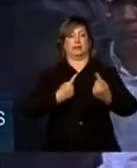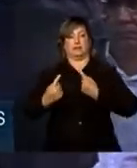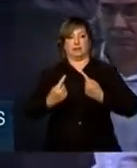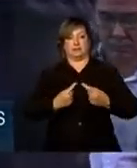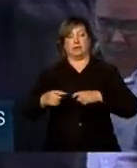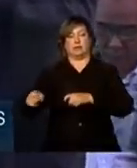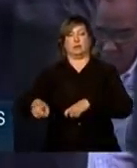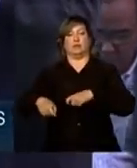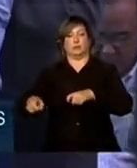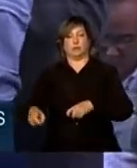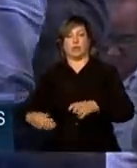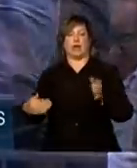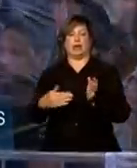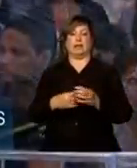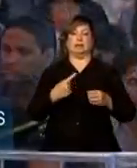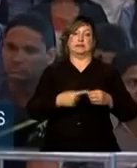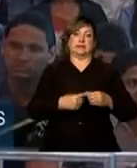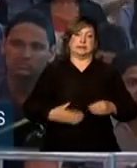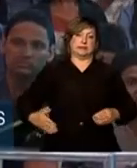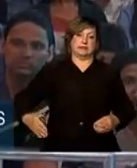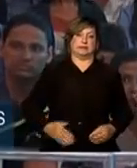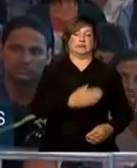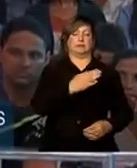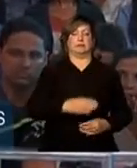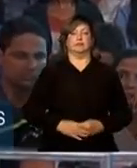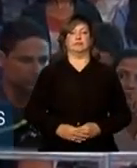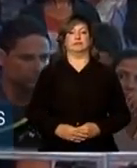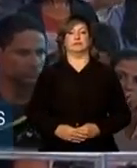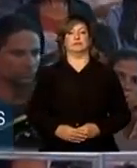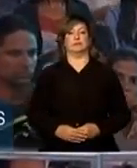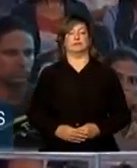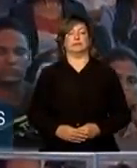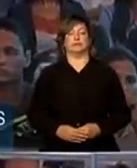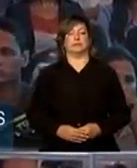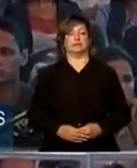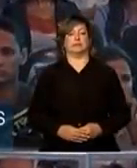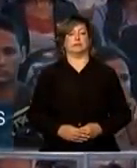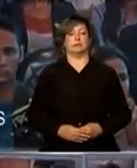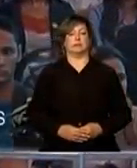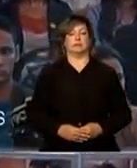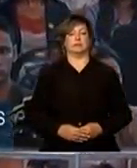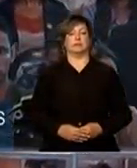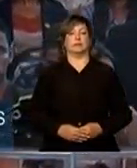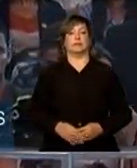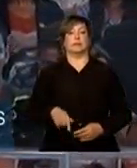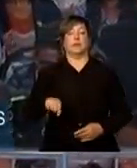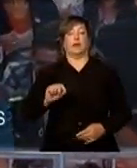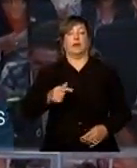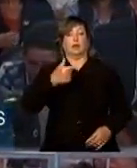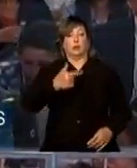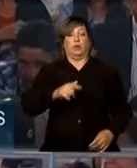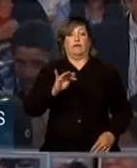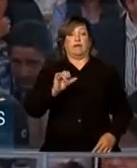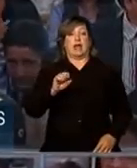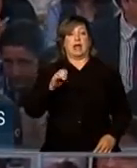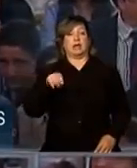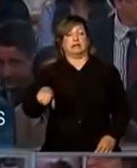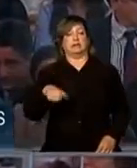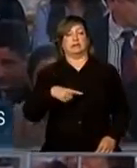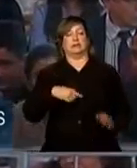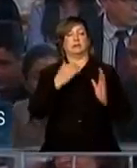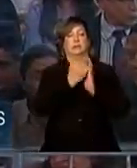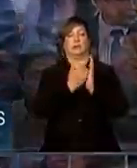áreas rurais às cidades. Os 40 municípios citados foram contemplados na segunda fase do Programa de Aceleração do